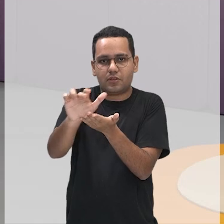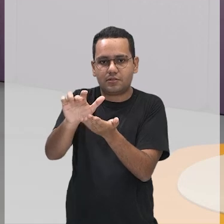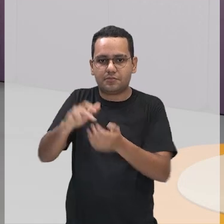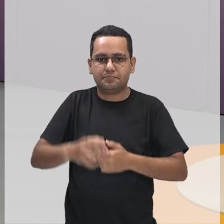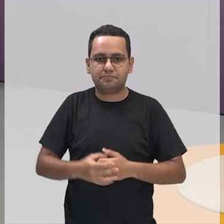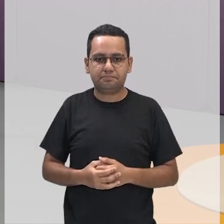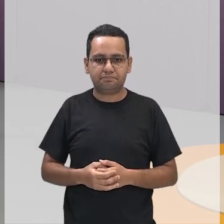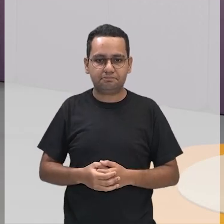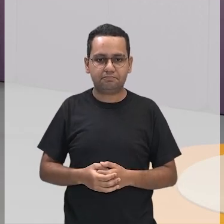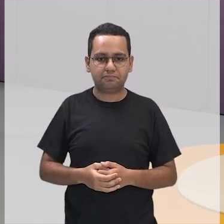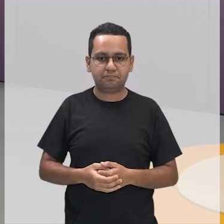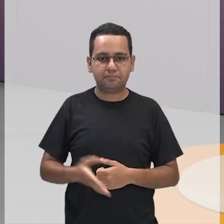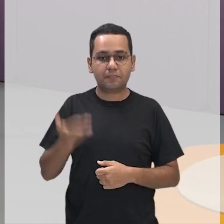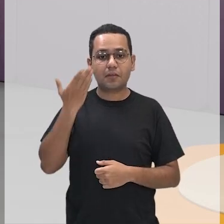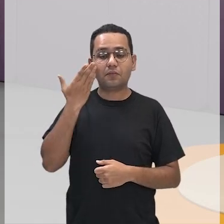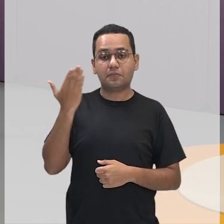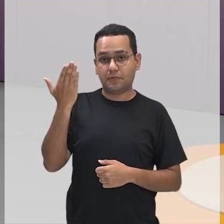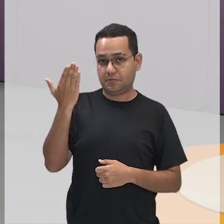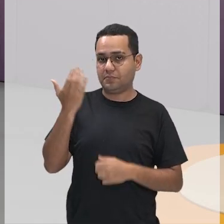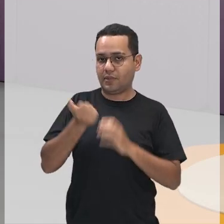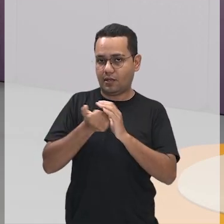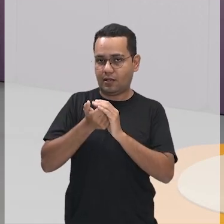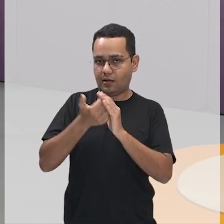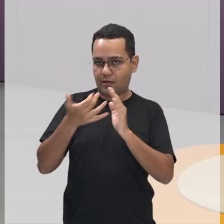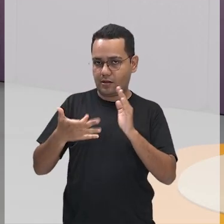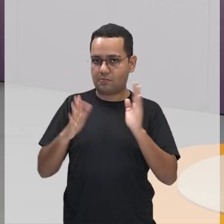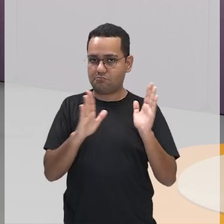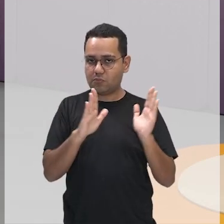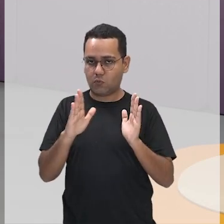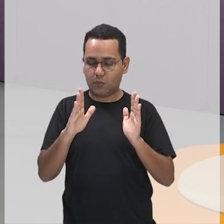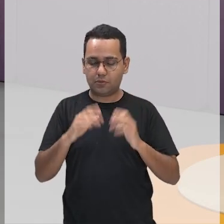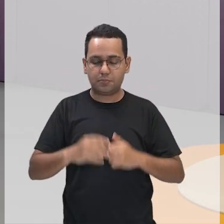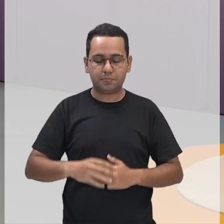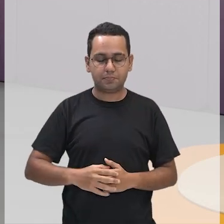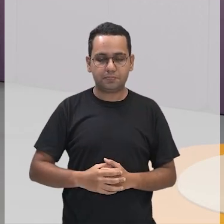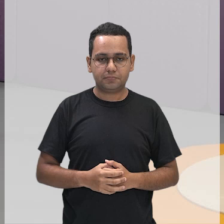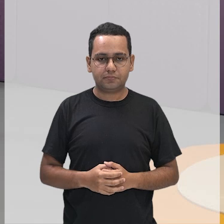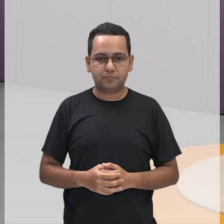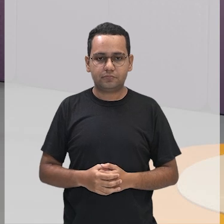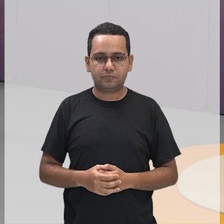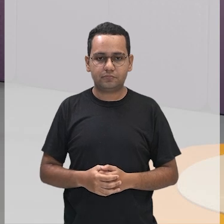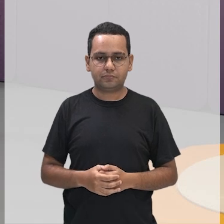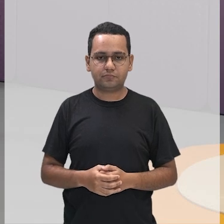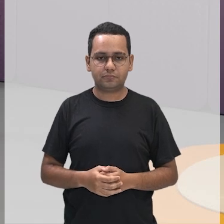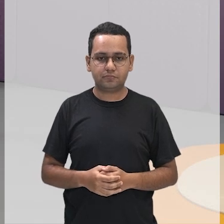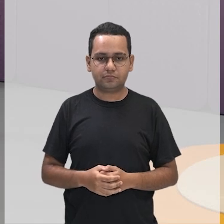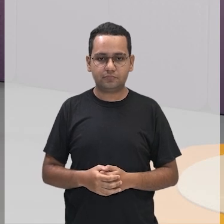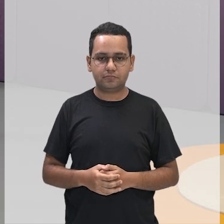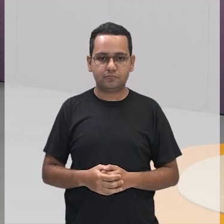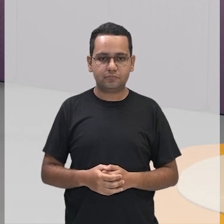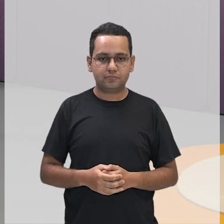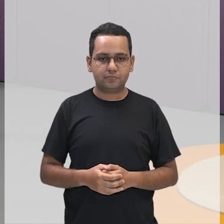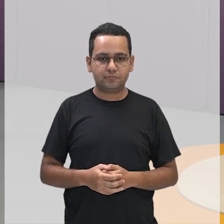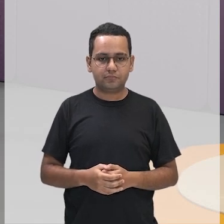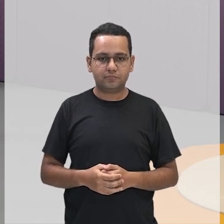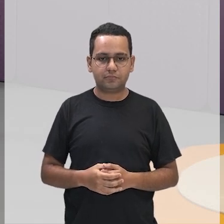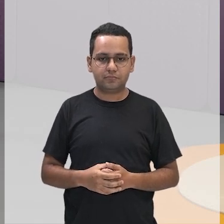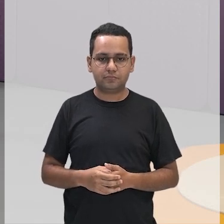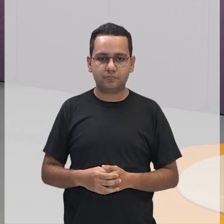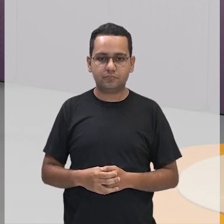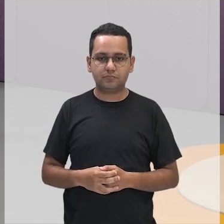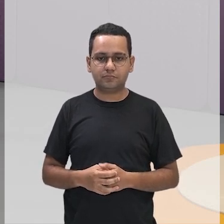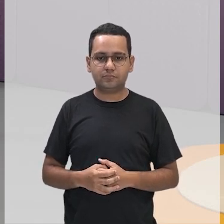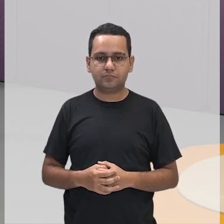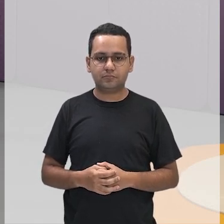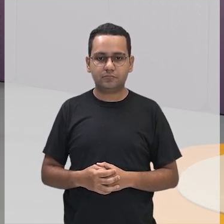para a gente caracterizar um pouco melhor esse período, então, clássico, olha aqui comigo, né, novamente, vocês já sabem, então,